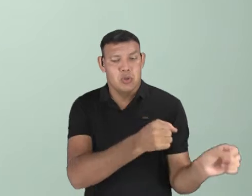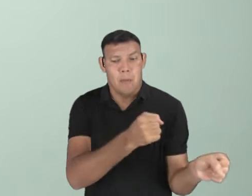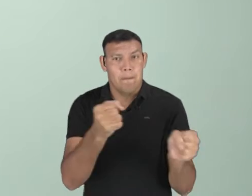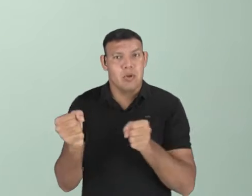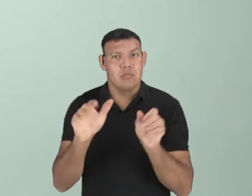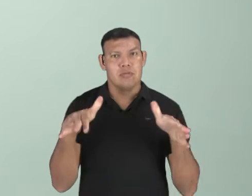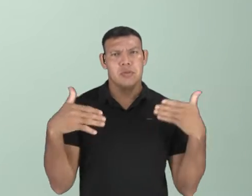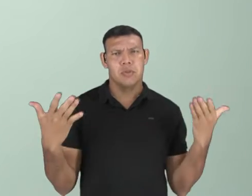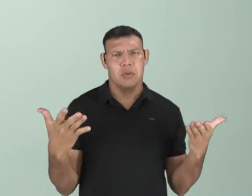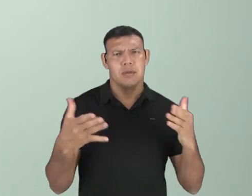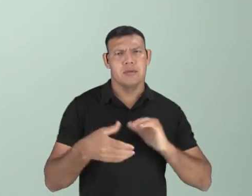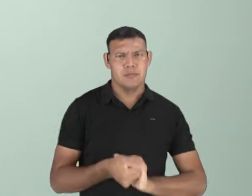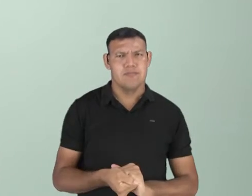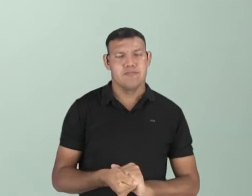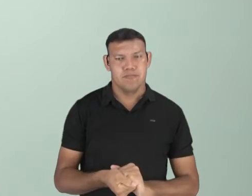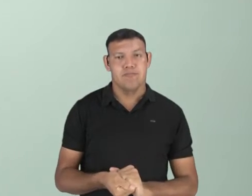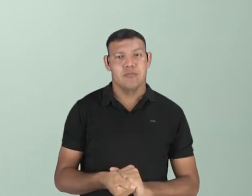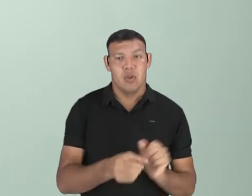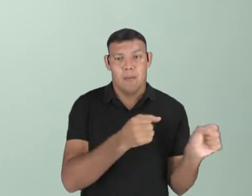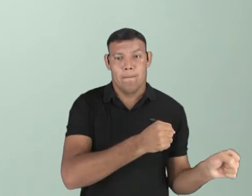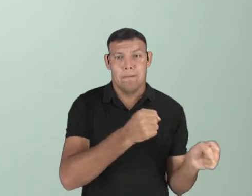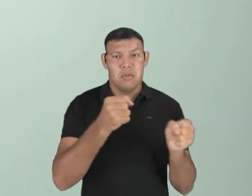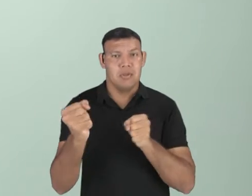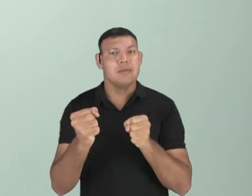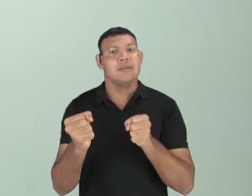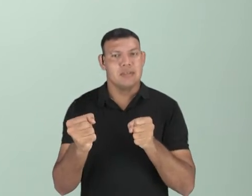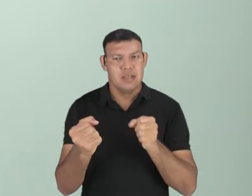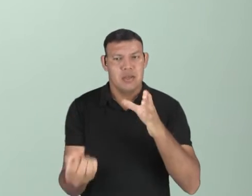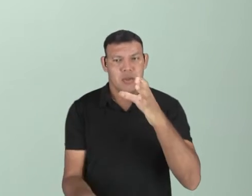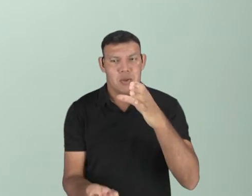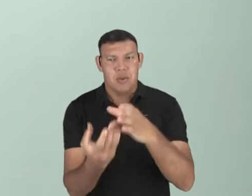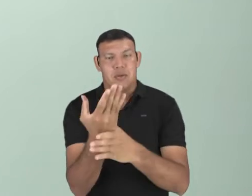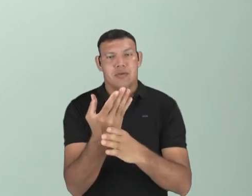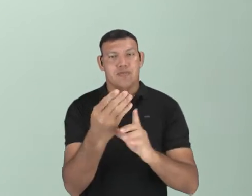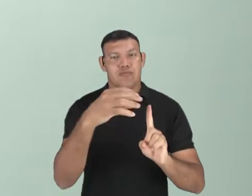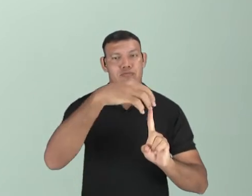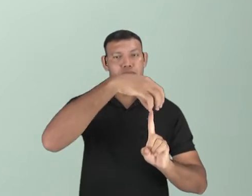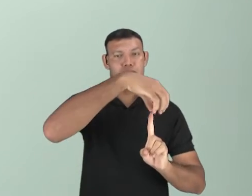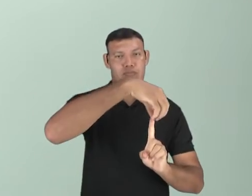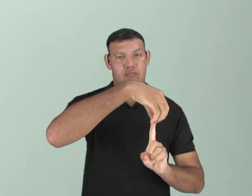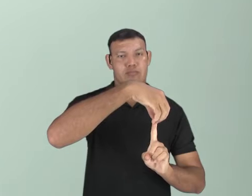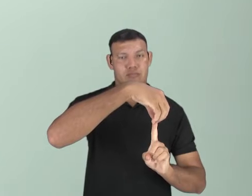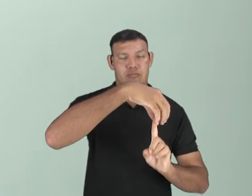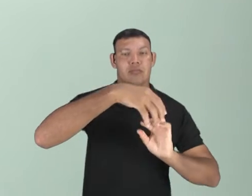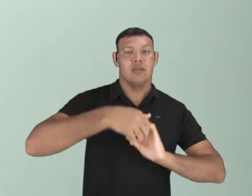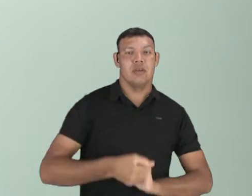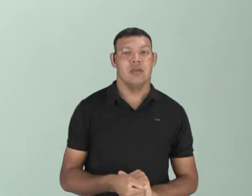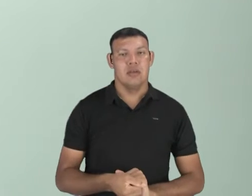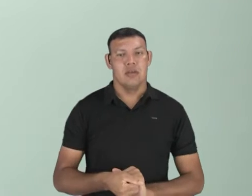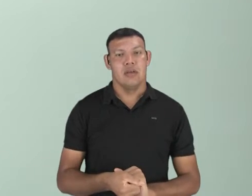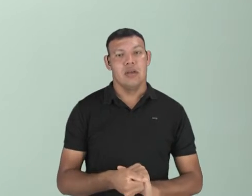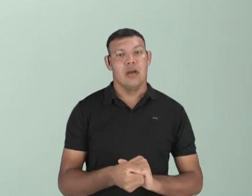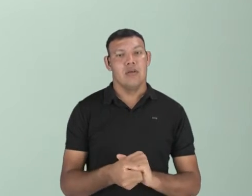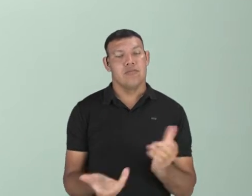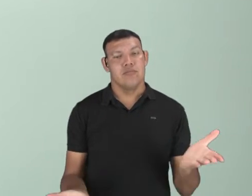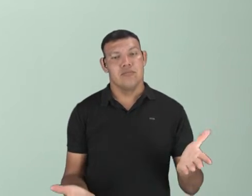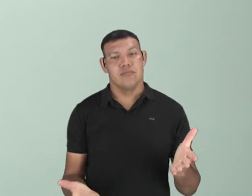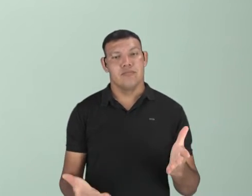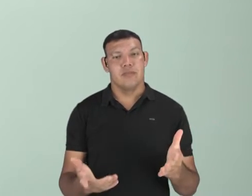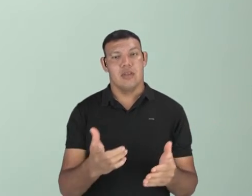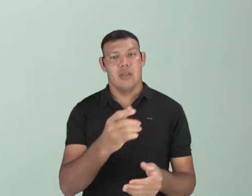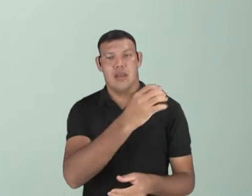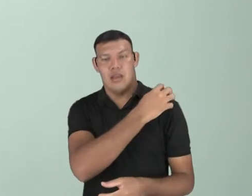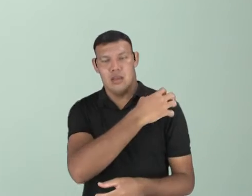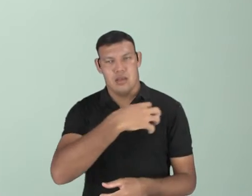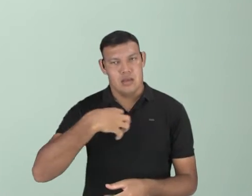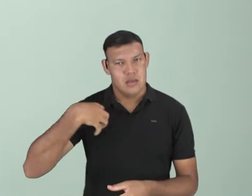democracia? Qual a origem do poder na monarquia? Qual a origem do poder na aristocracia?